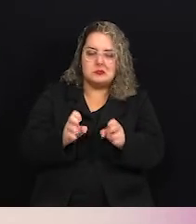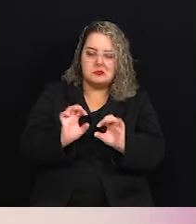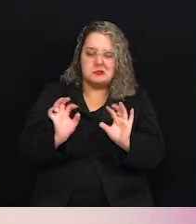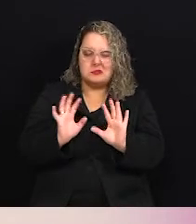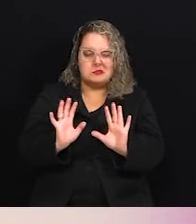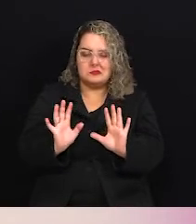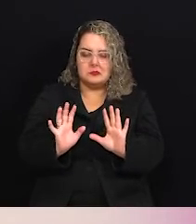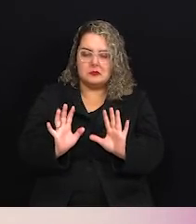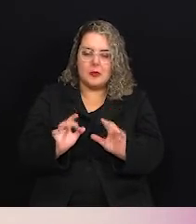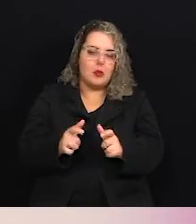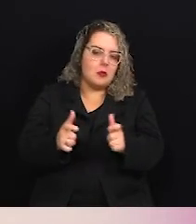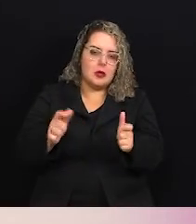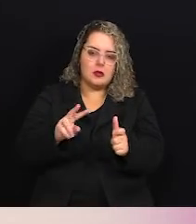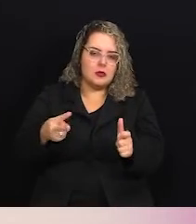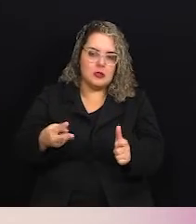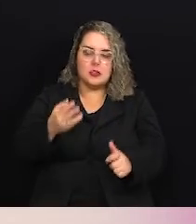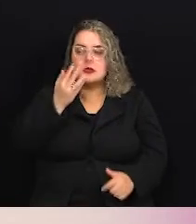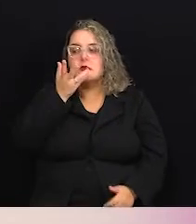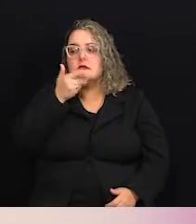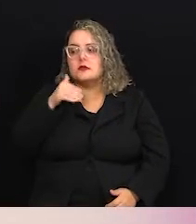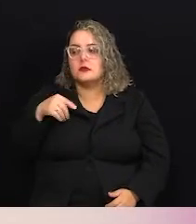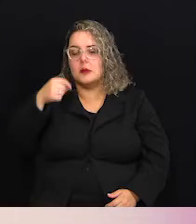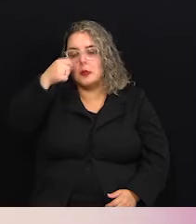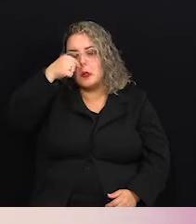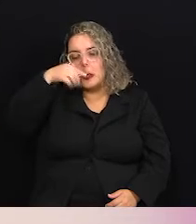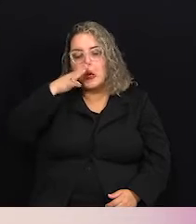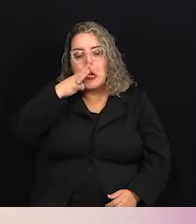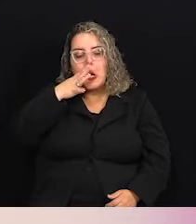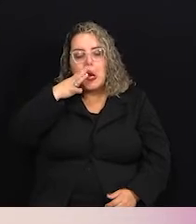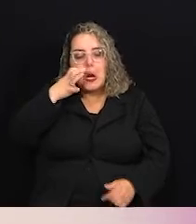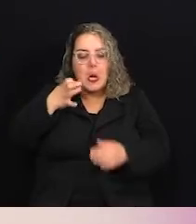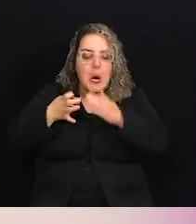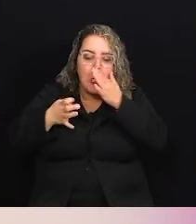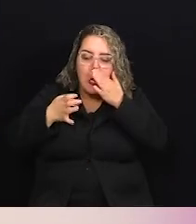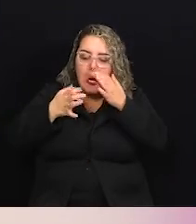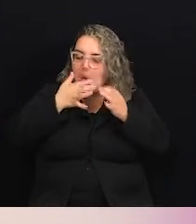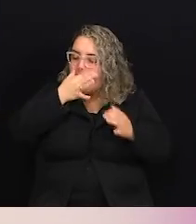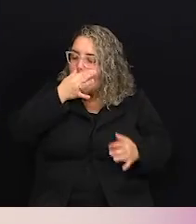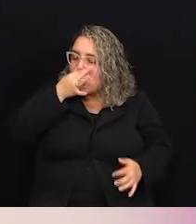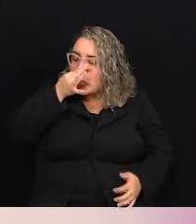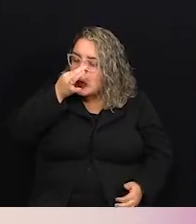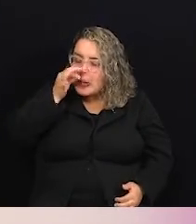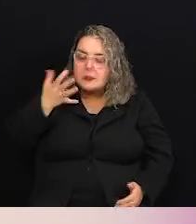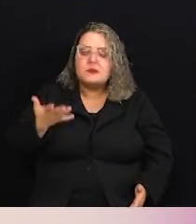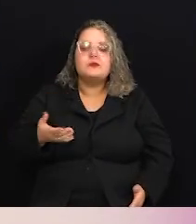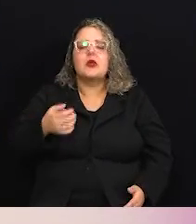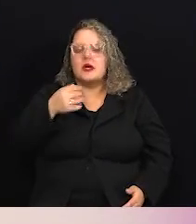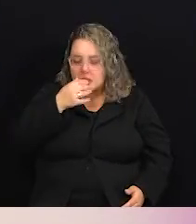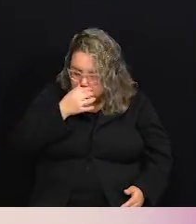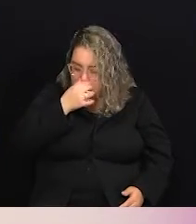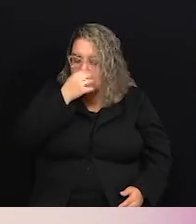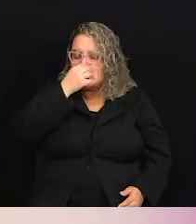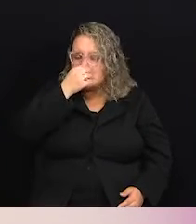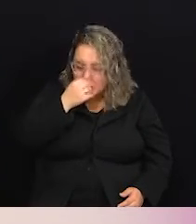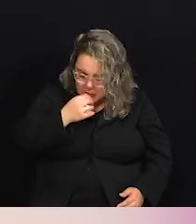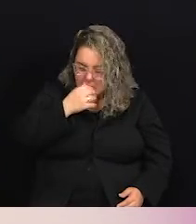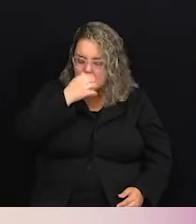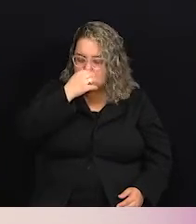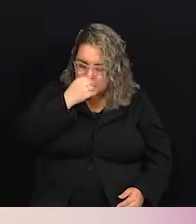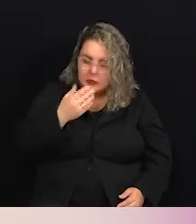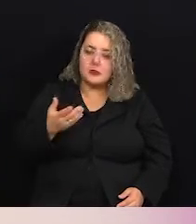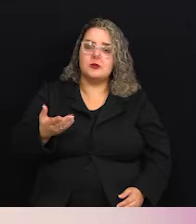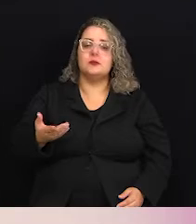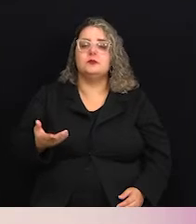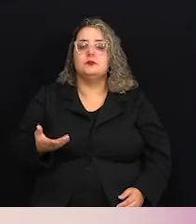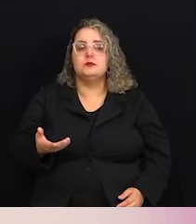não percebe. Então, a maioria das vezes na criança, aquele nariz que está sempre escorrendo, depois vem aqueles espirros, vários espirros atrás